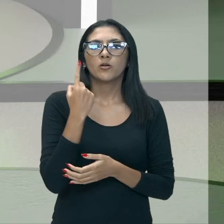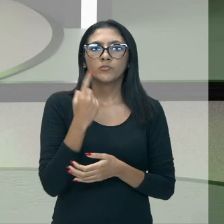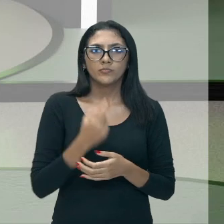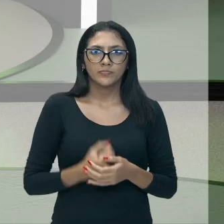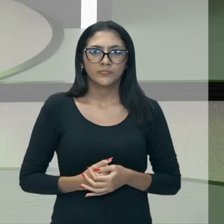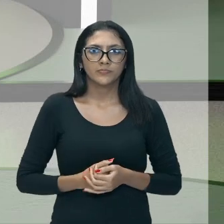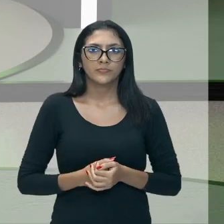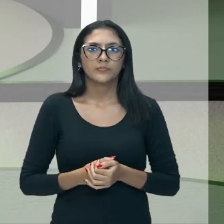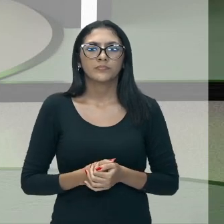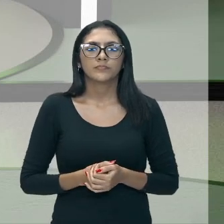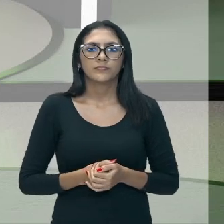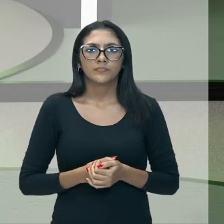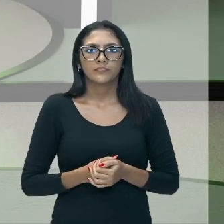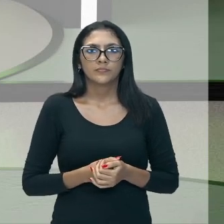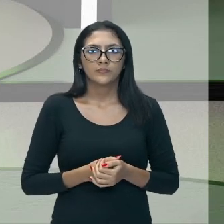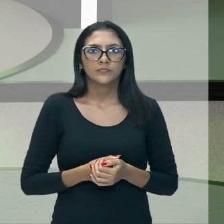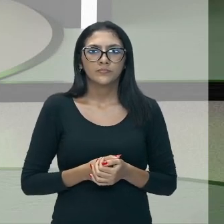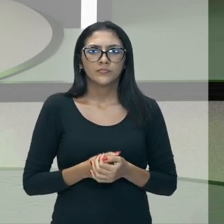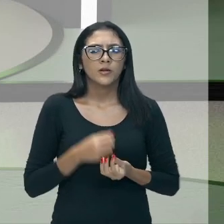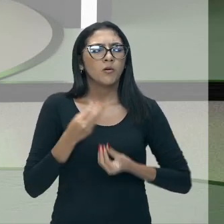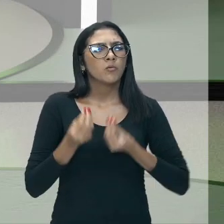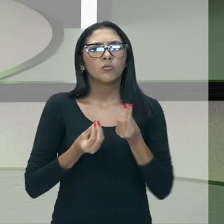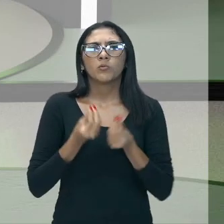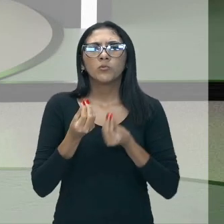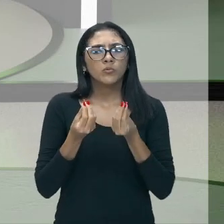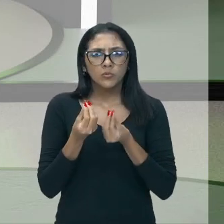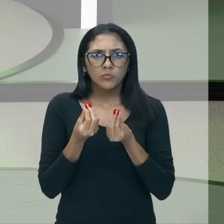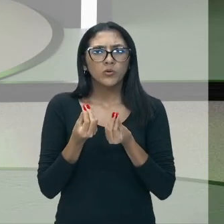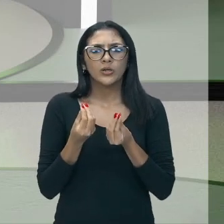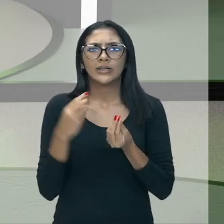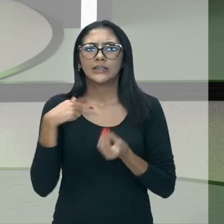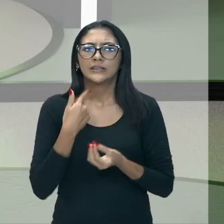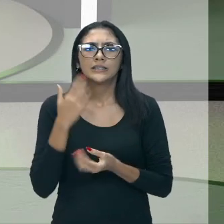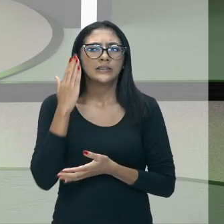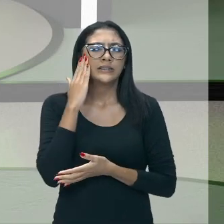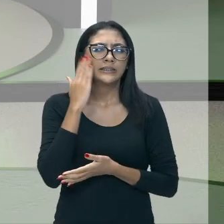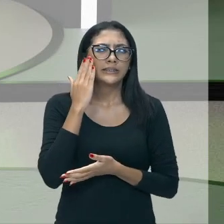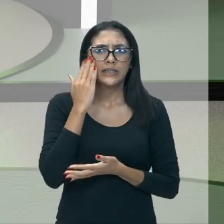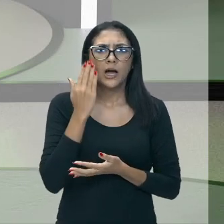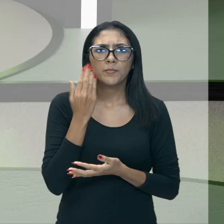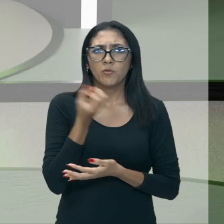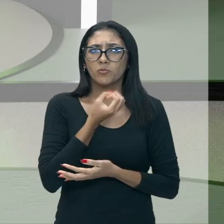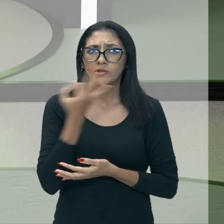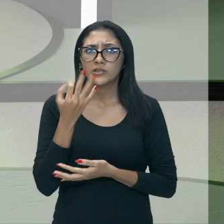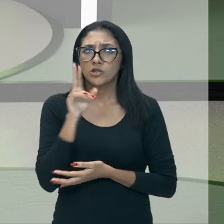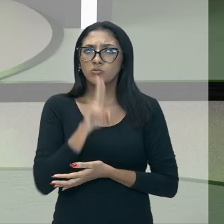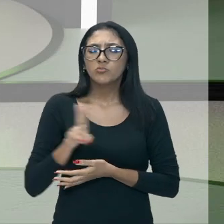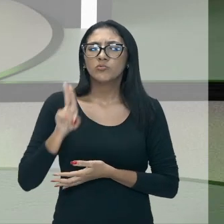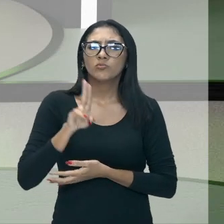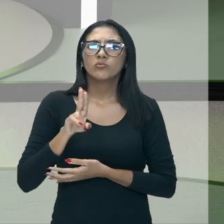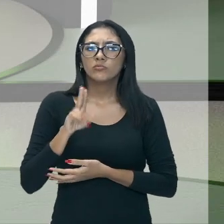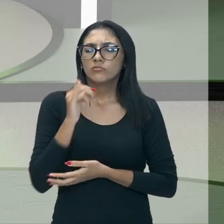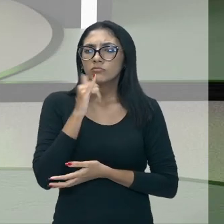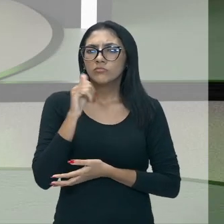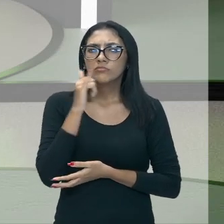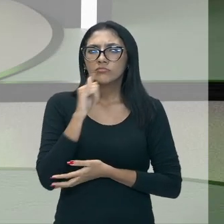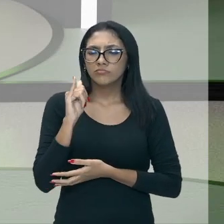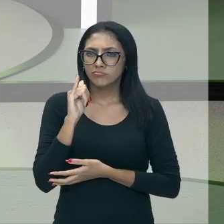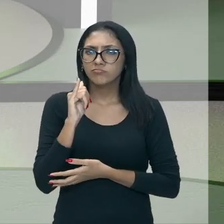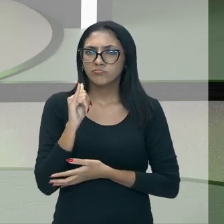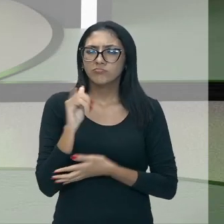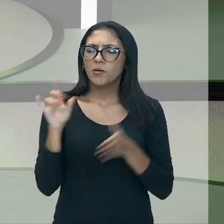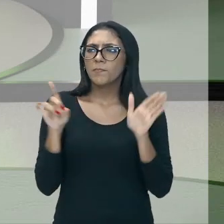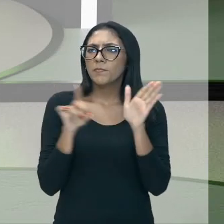aí. Como funciona o consumo de energia elétrica? Faço essa pergunta